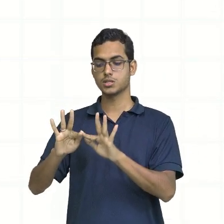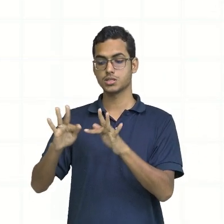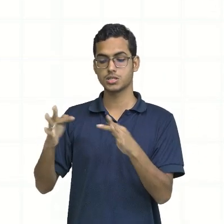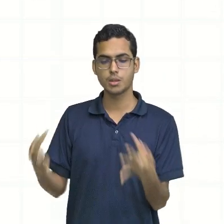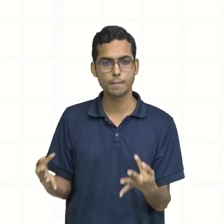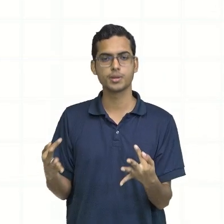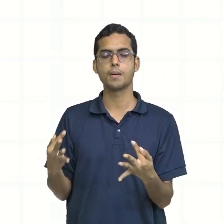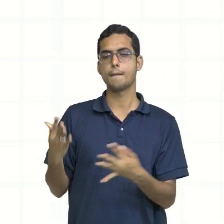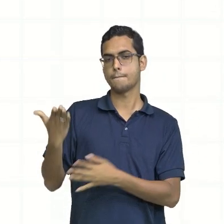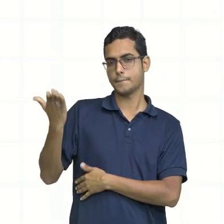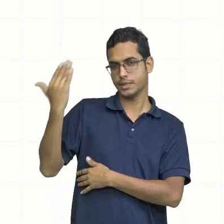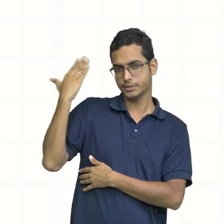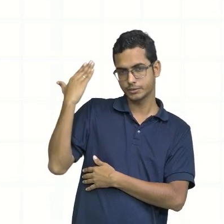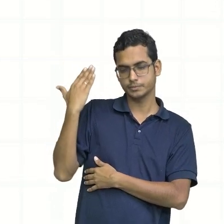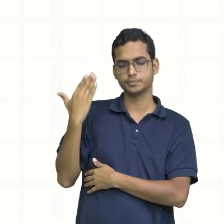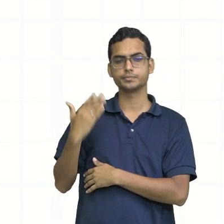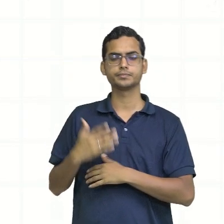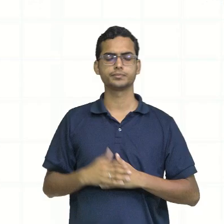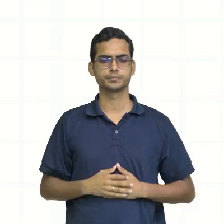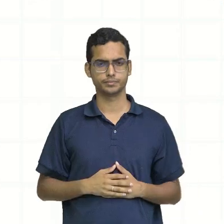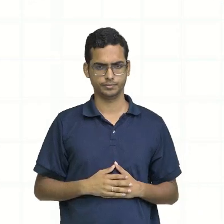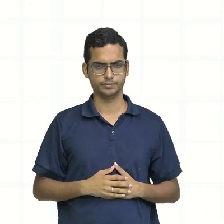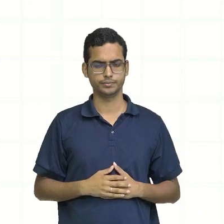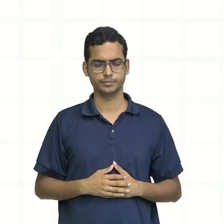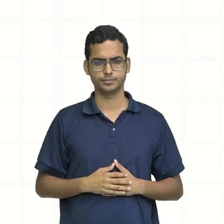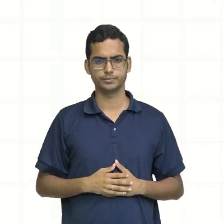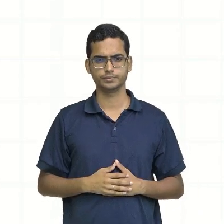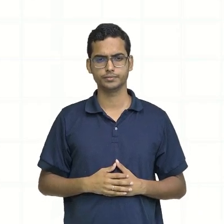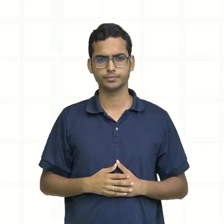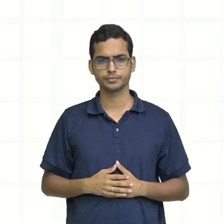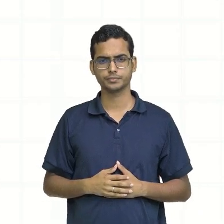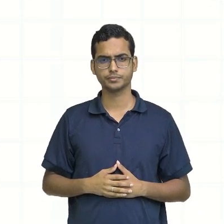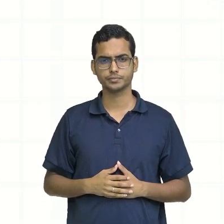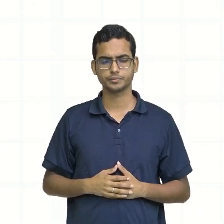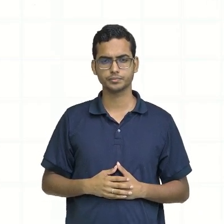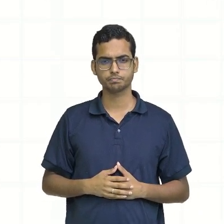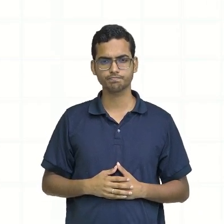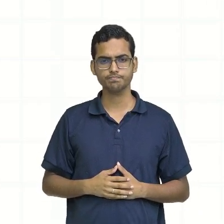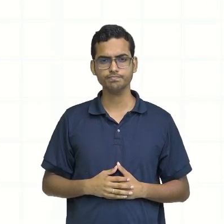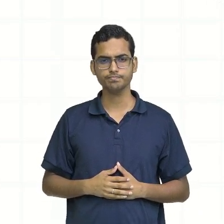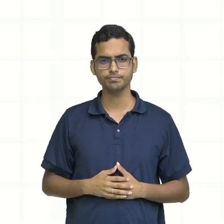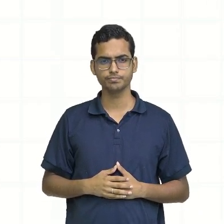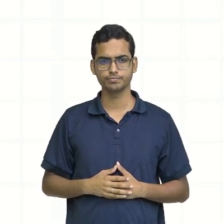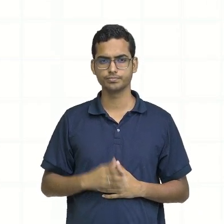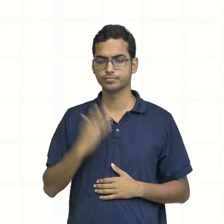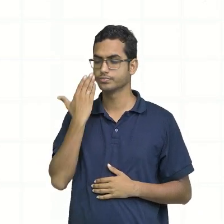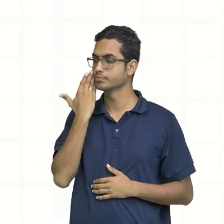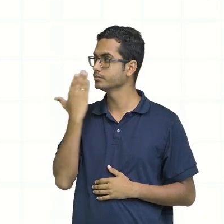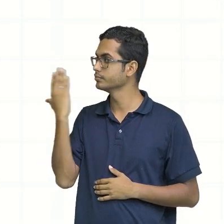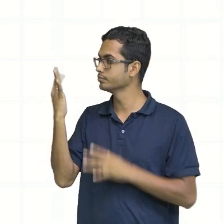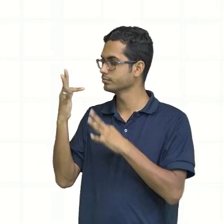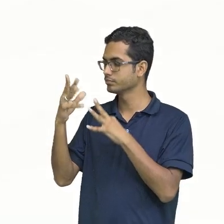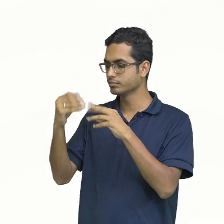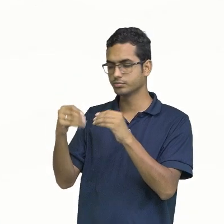olha só, o verbo to be mais o verbo principal com ing, tá certo? Aqui simple past, aqui simple